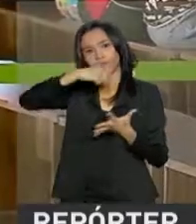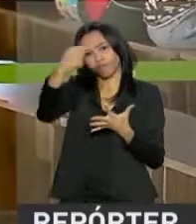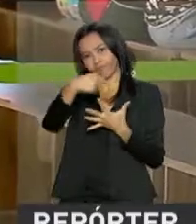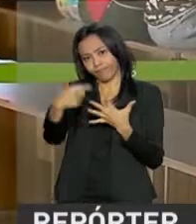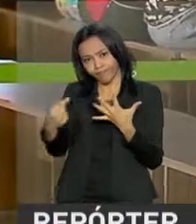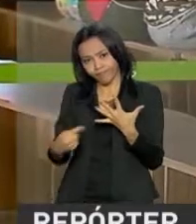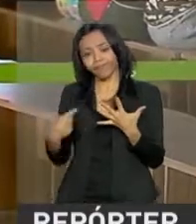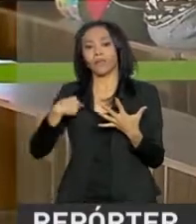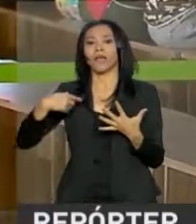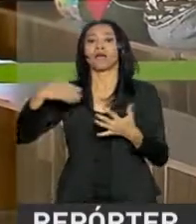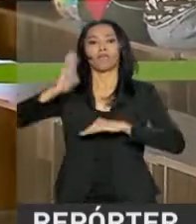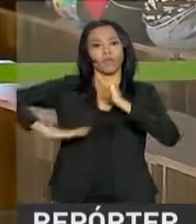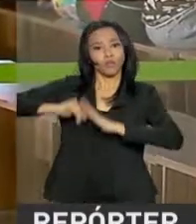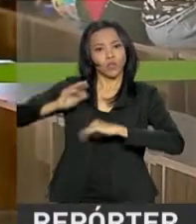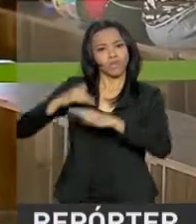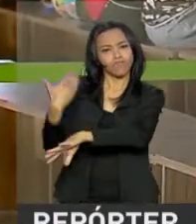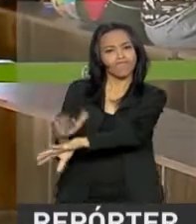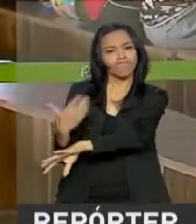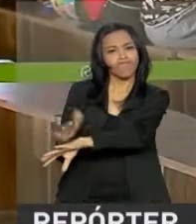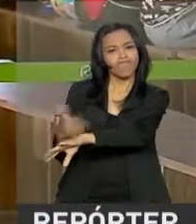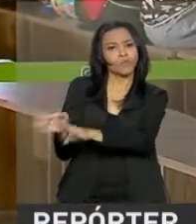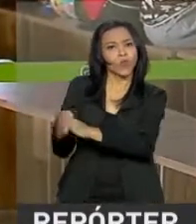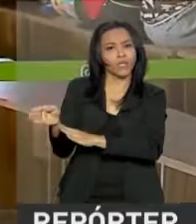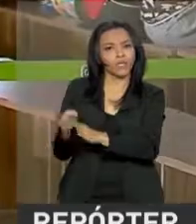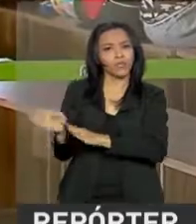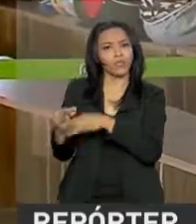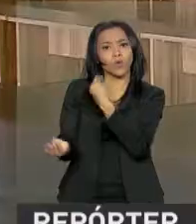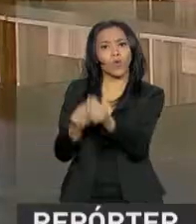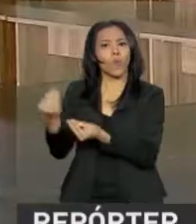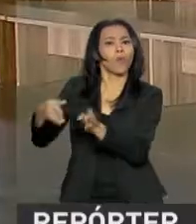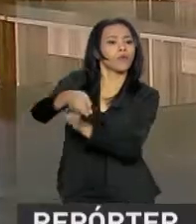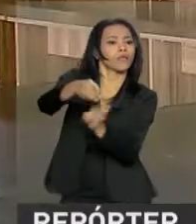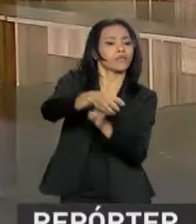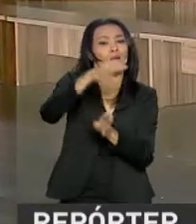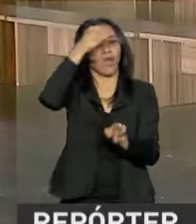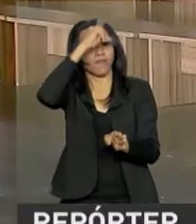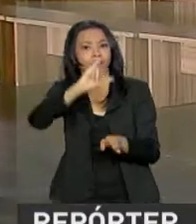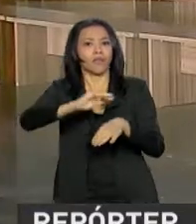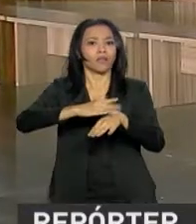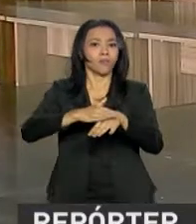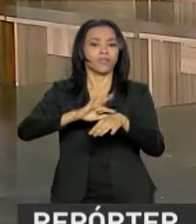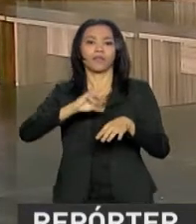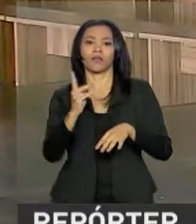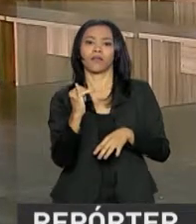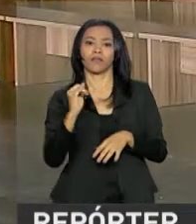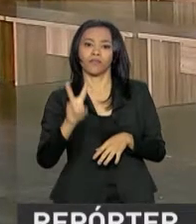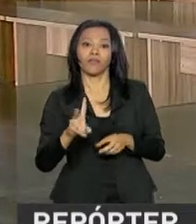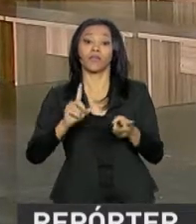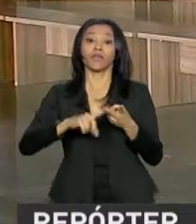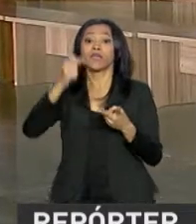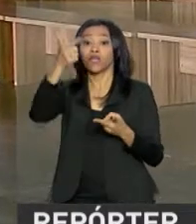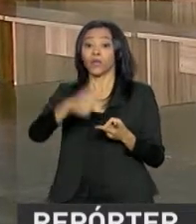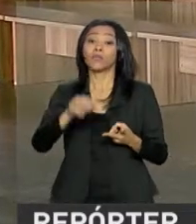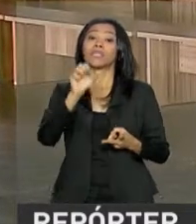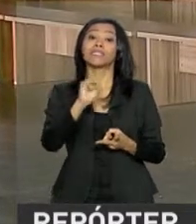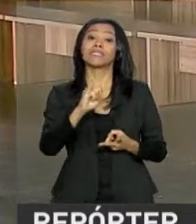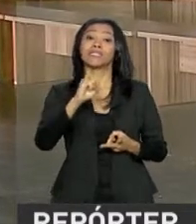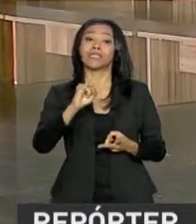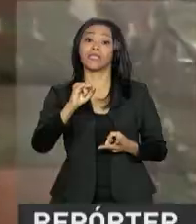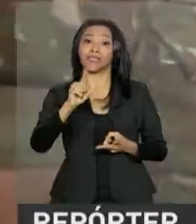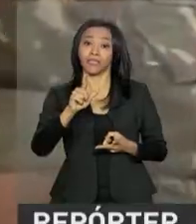foram qualificados para dar orientações sobre como prevenir doenças como a aids ea sífilis e distribuir